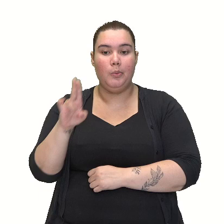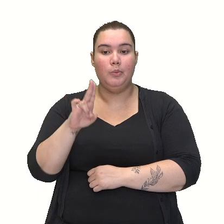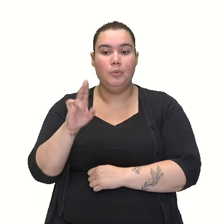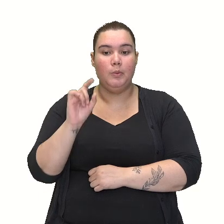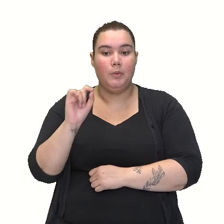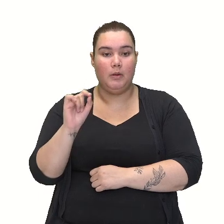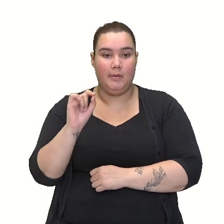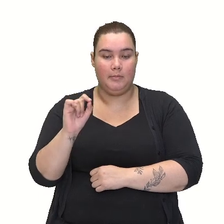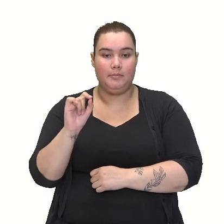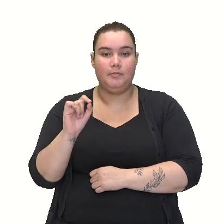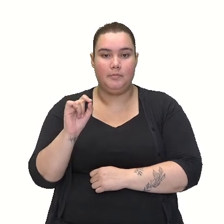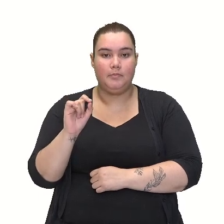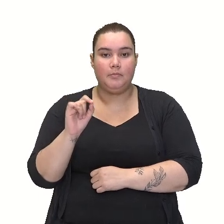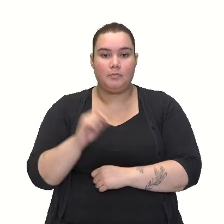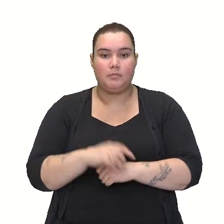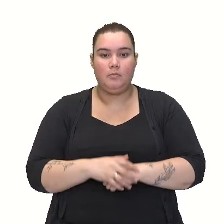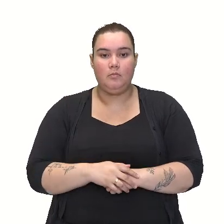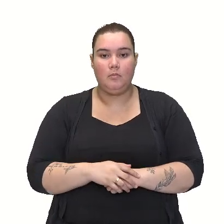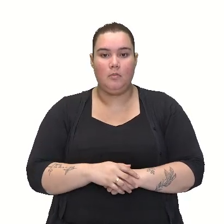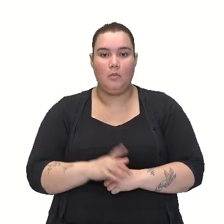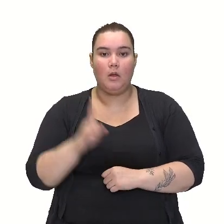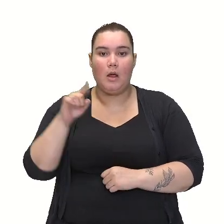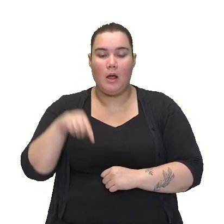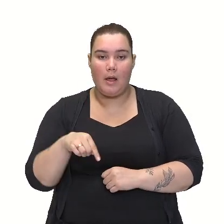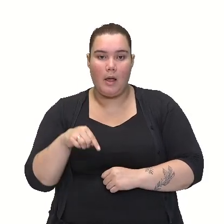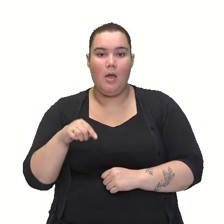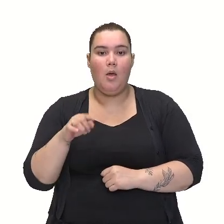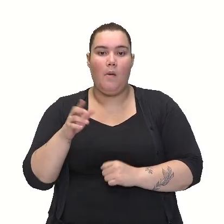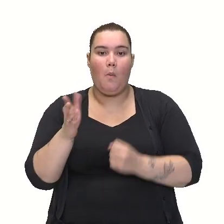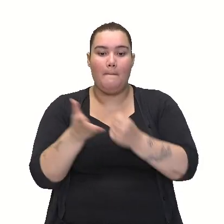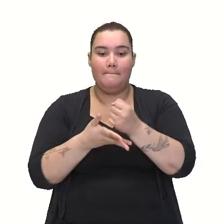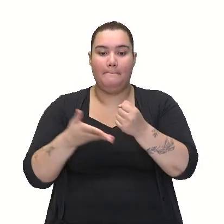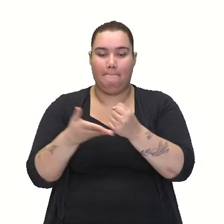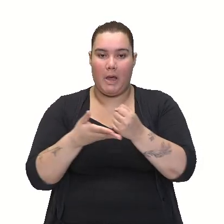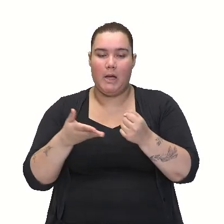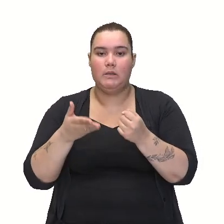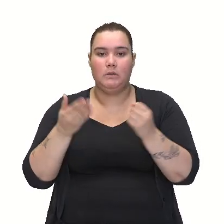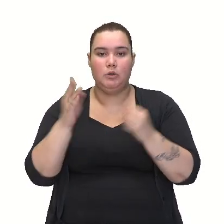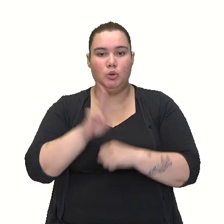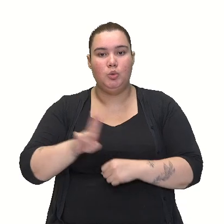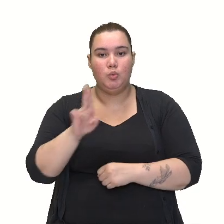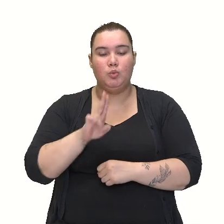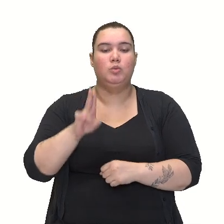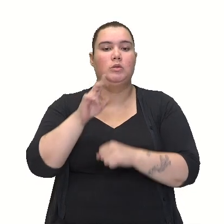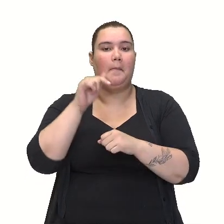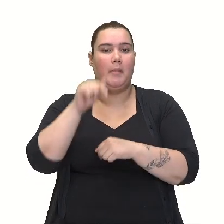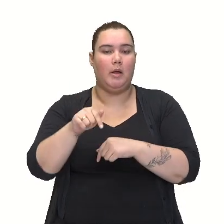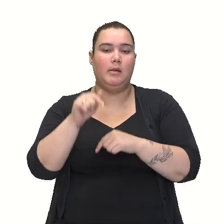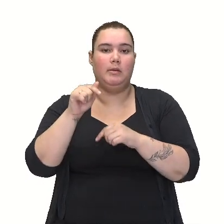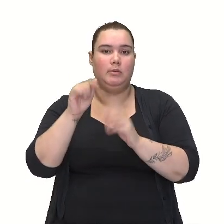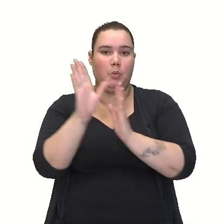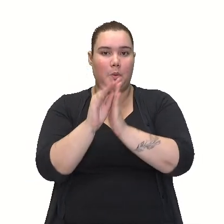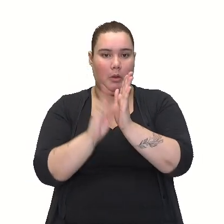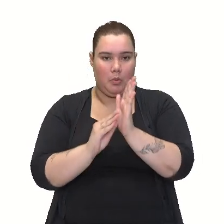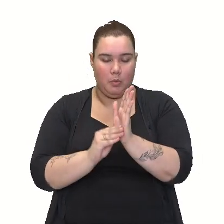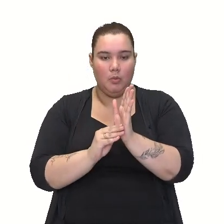realidade, nesse momento, a nossa base de sustentação, né? Então, chamamos de